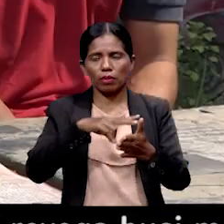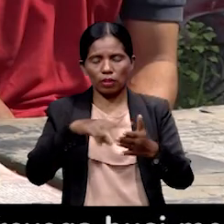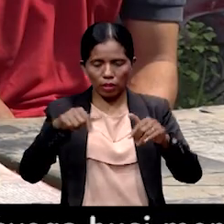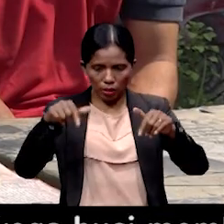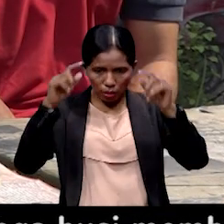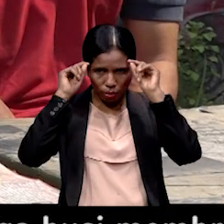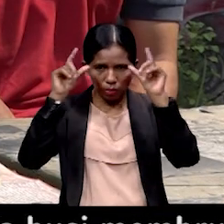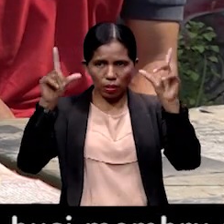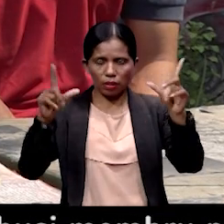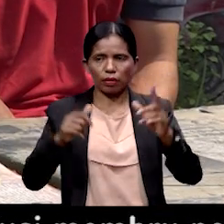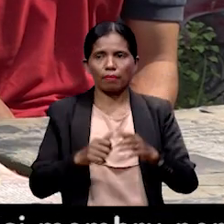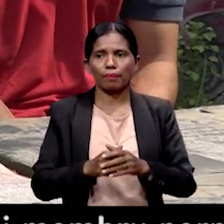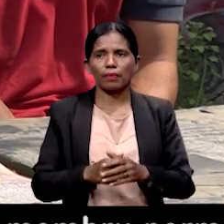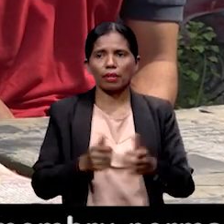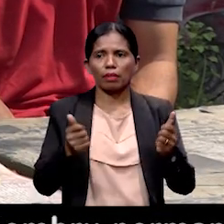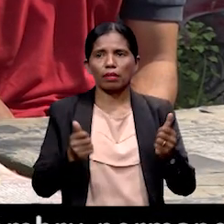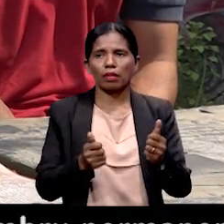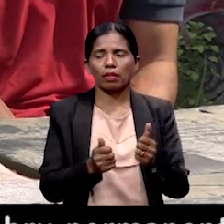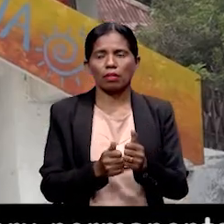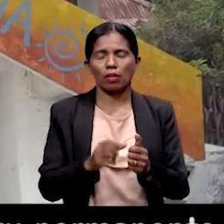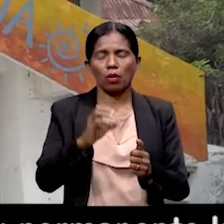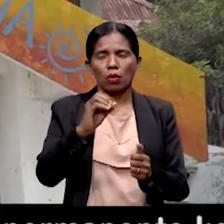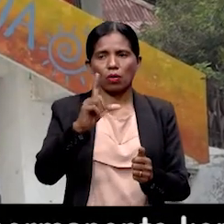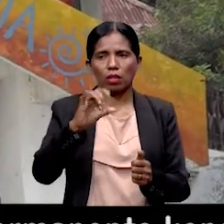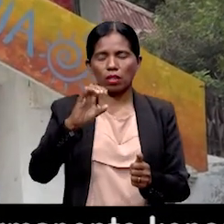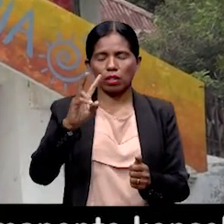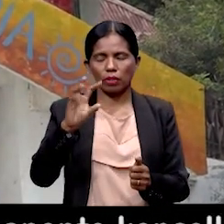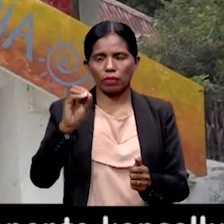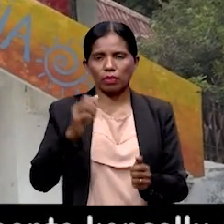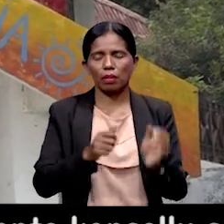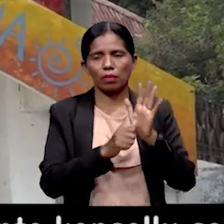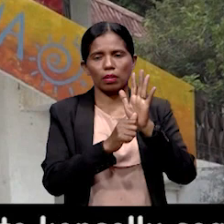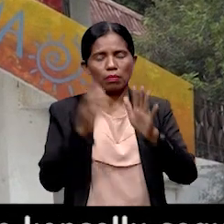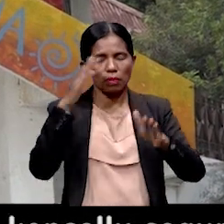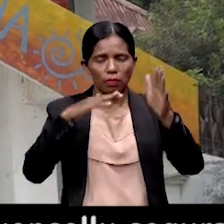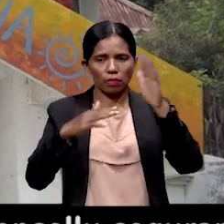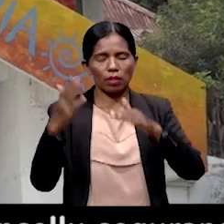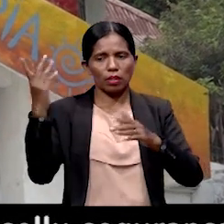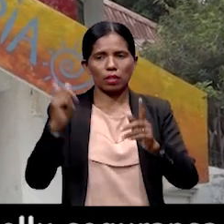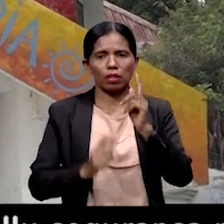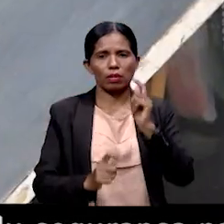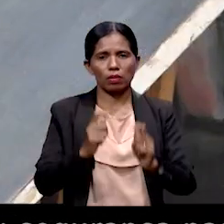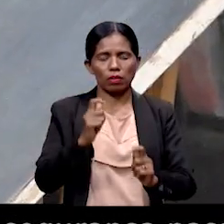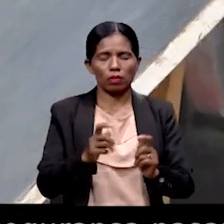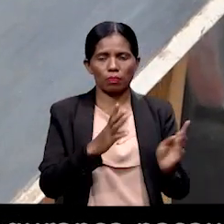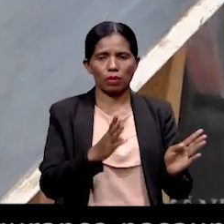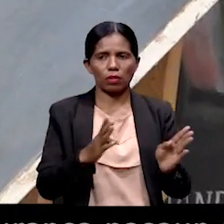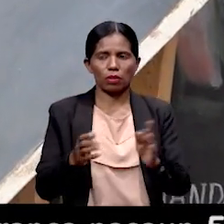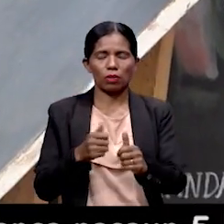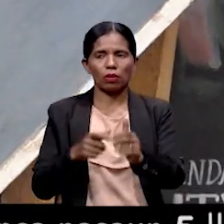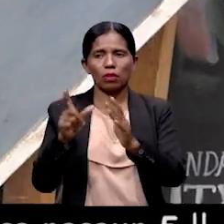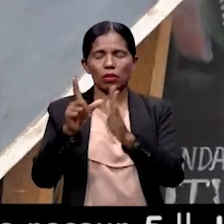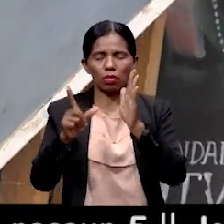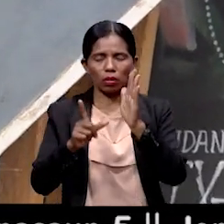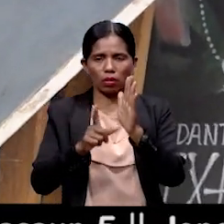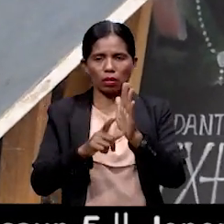Leste. Advogado Grupo Arte Mores Olivio Barros Satete nia se apresenta problema ne iha tribunal hodi prosesa turlei nebe